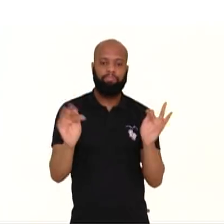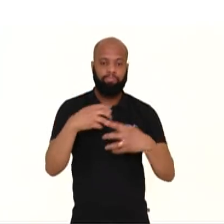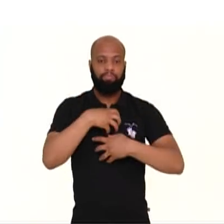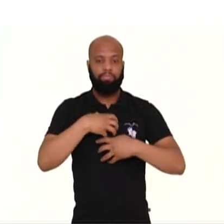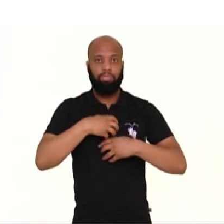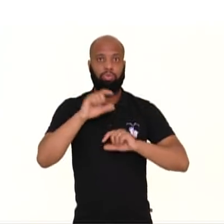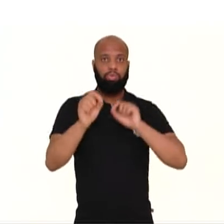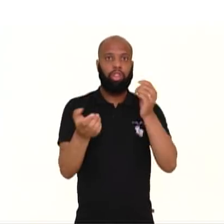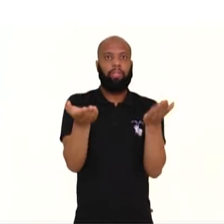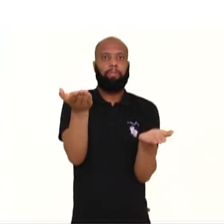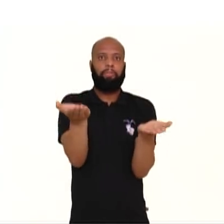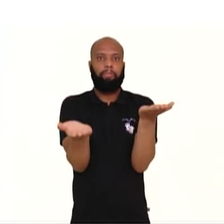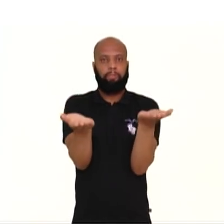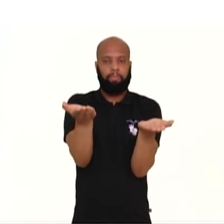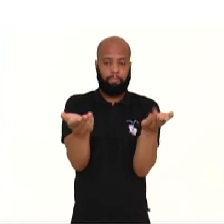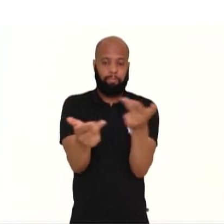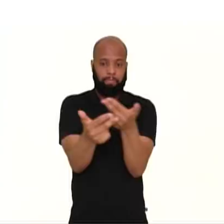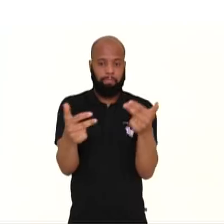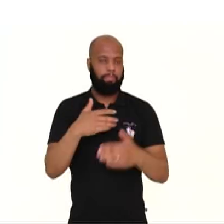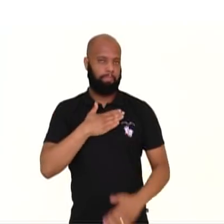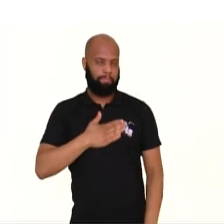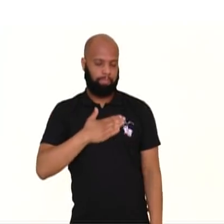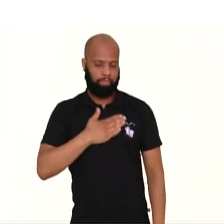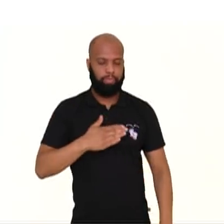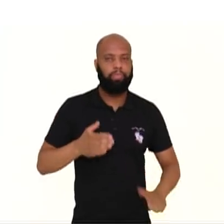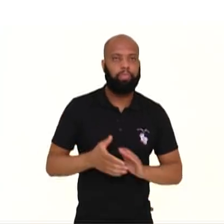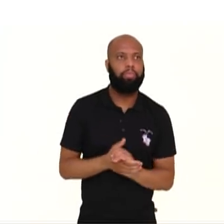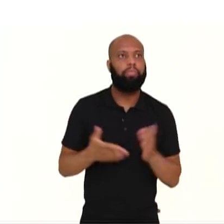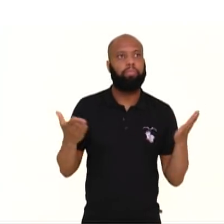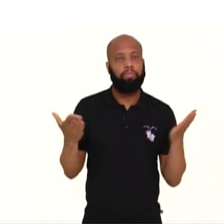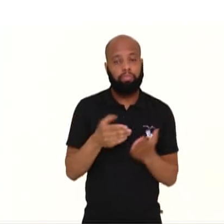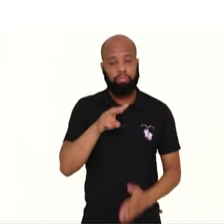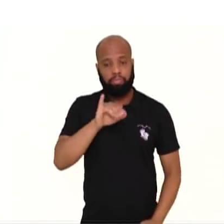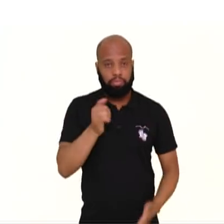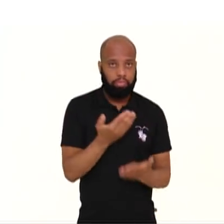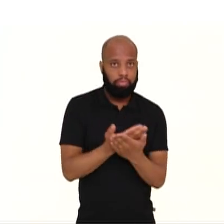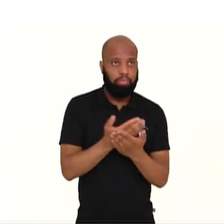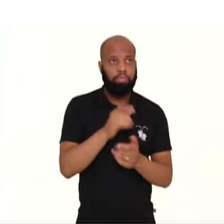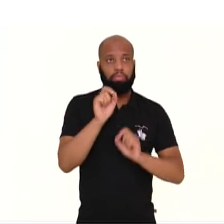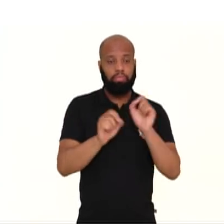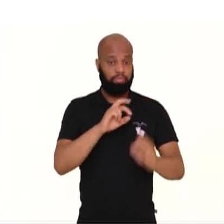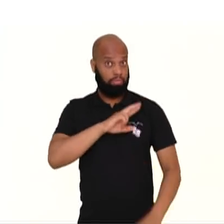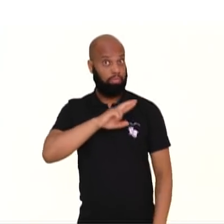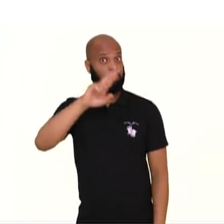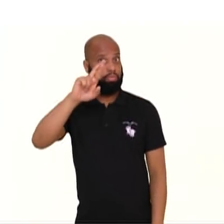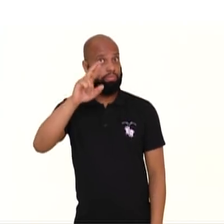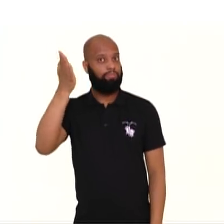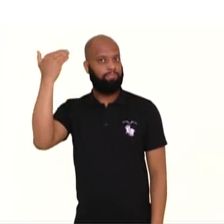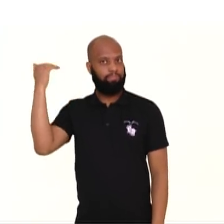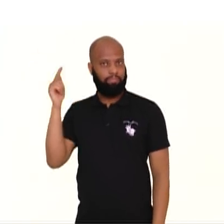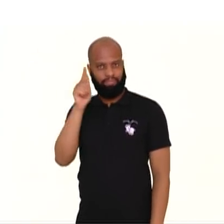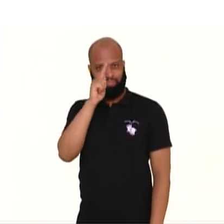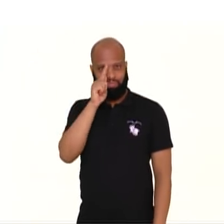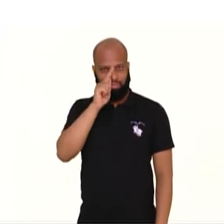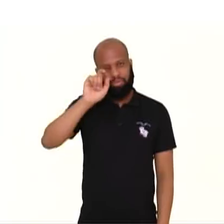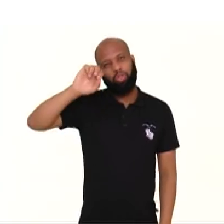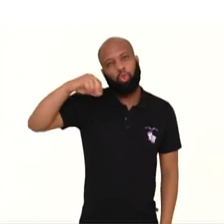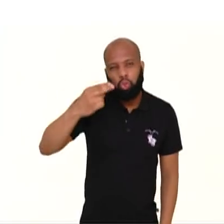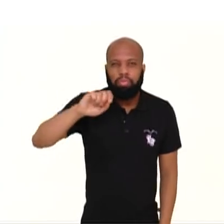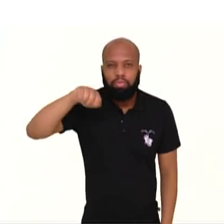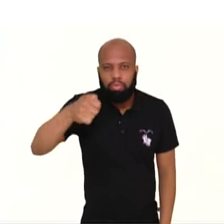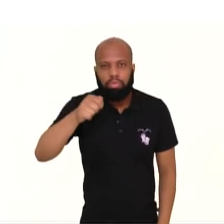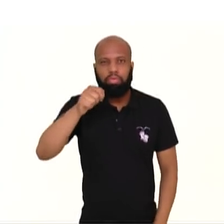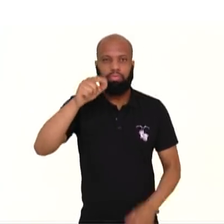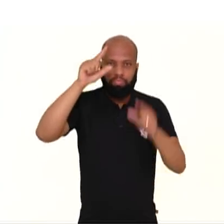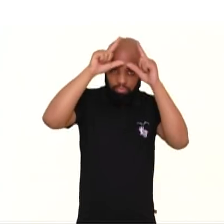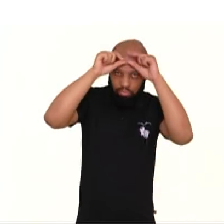das coisas que gostamos, dos prazeres. Muito bem, nessa aula de hoje vamos ver a religião na Grécia Antiga, vamos estudar em particular o